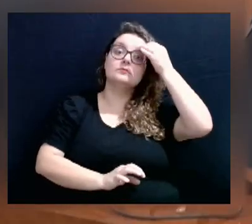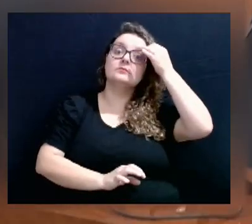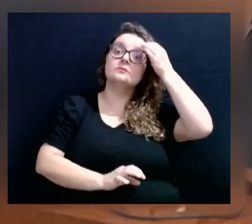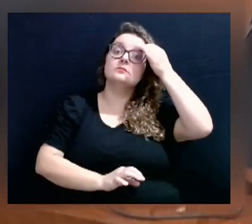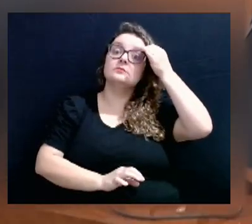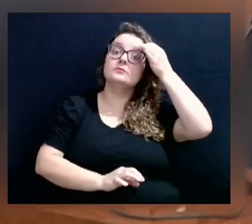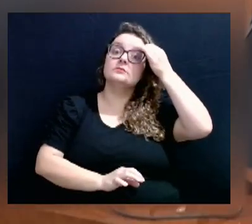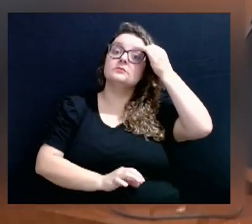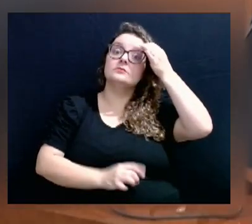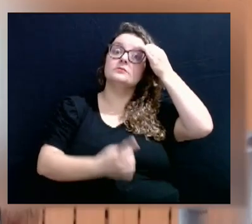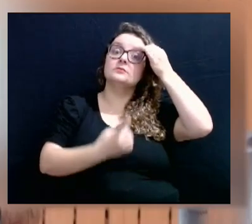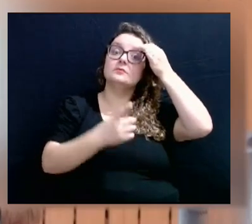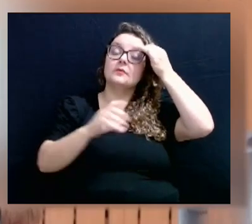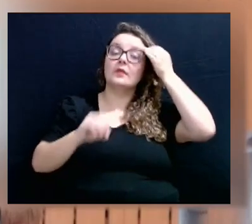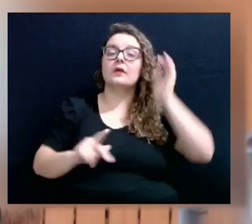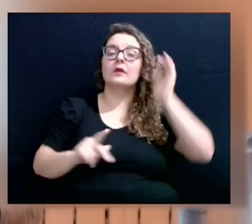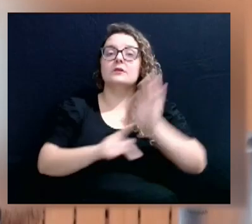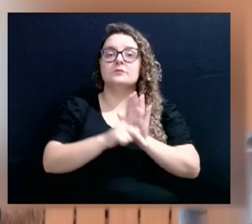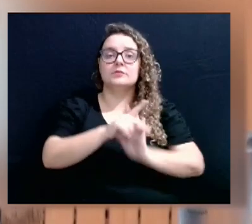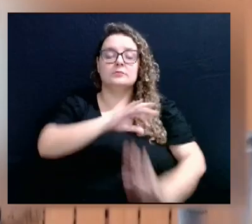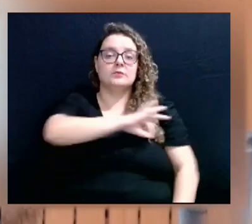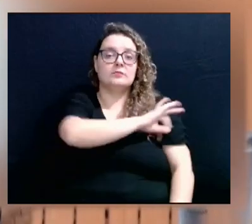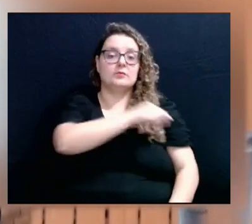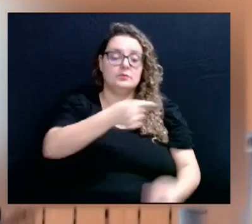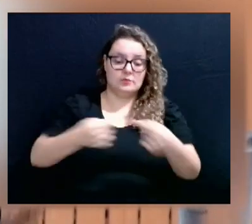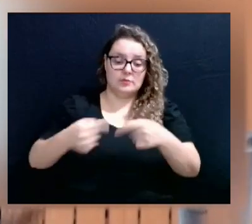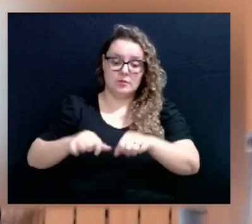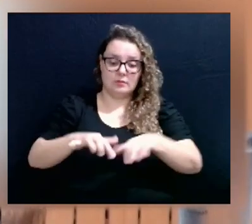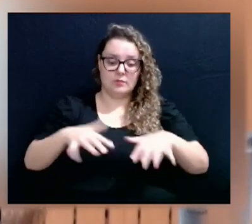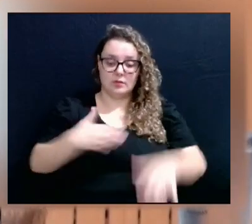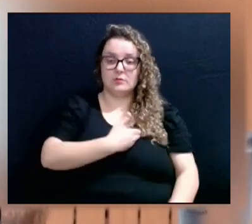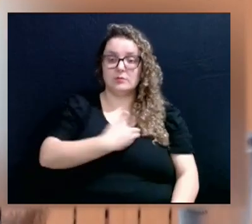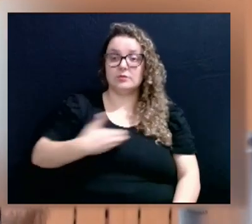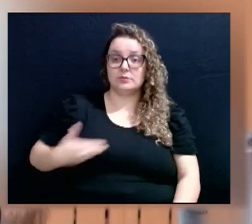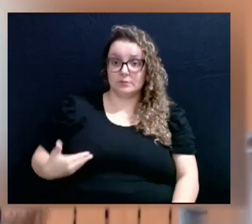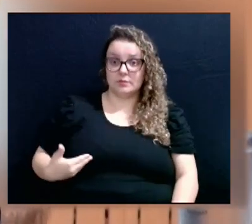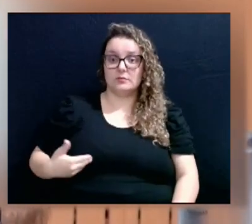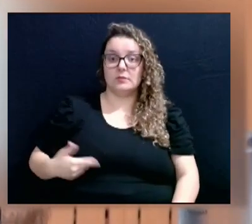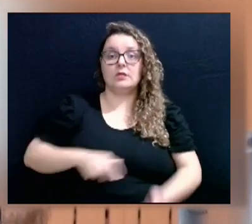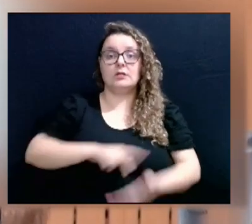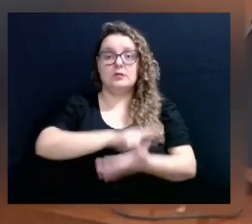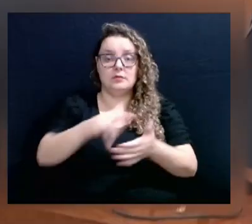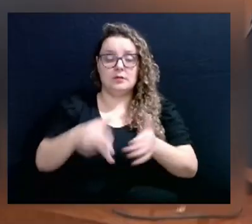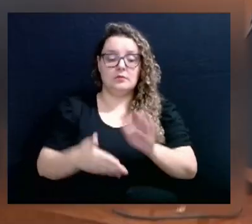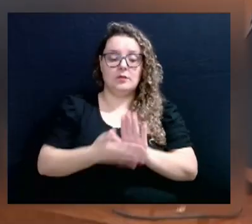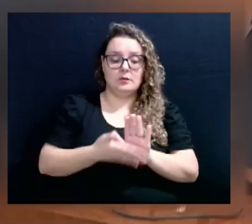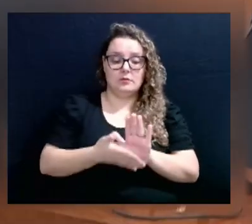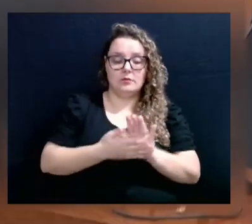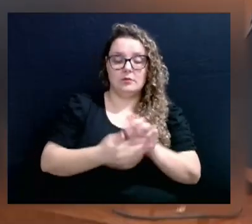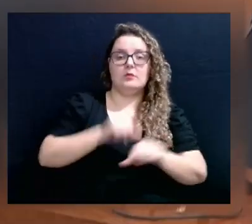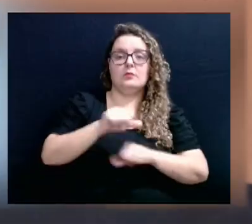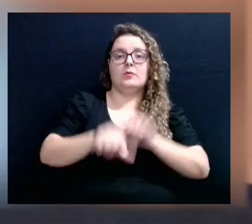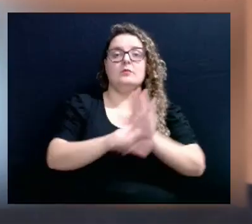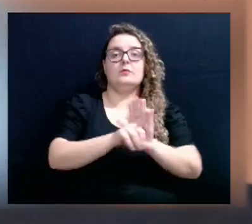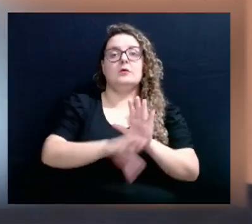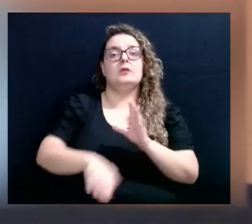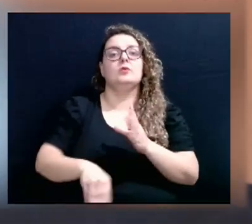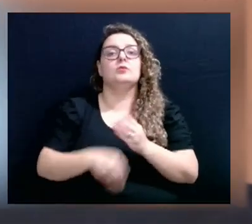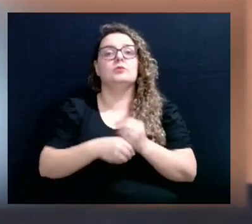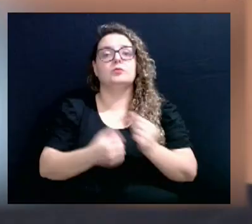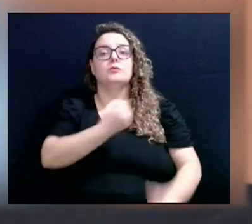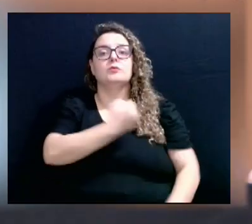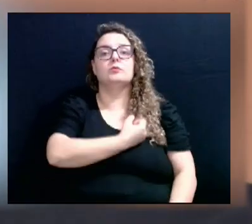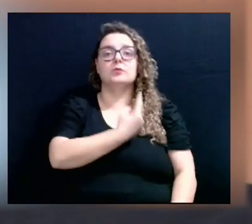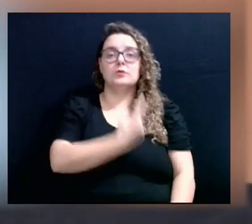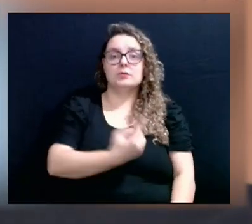foram discutidos durante a audiência pública. Entre as proposições, a alteração de lei complementar número